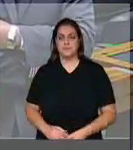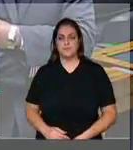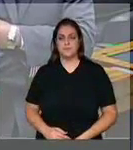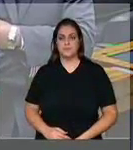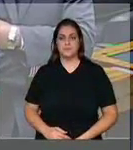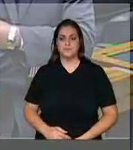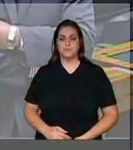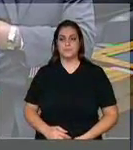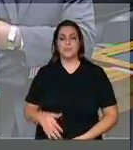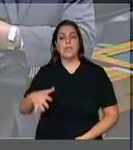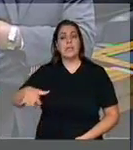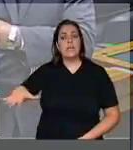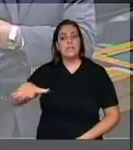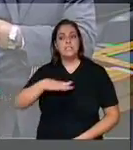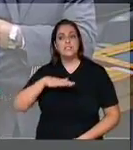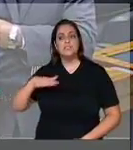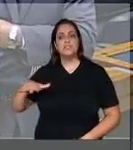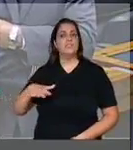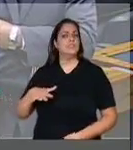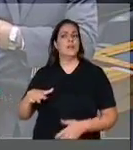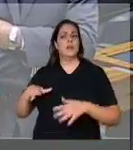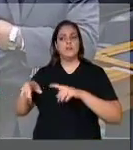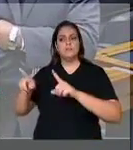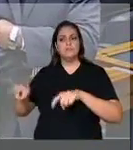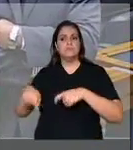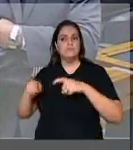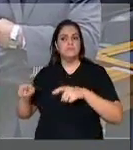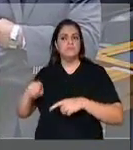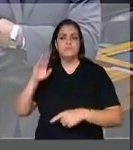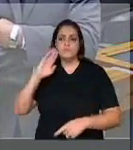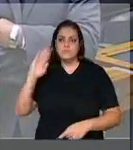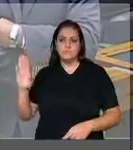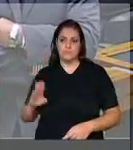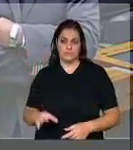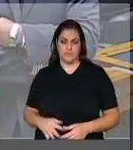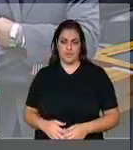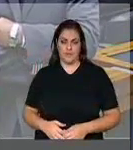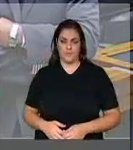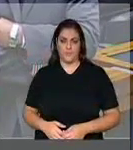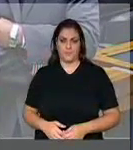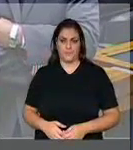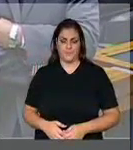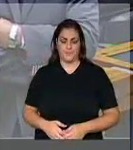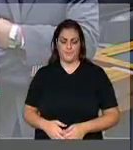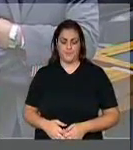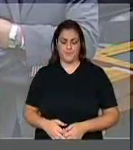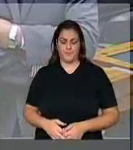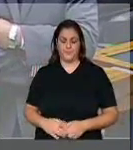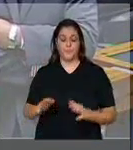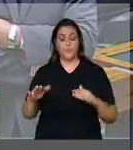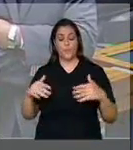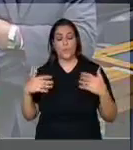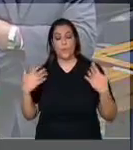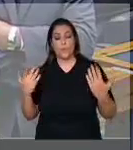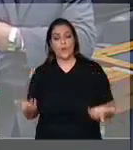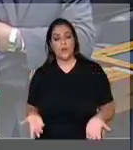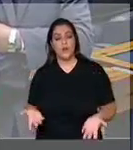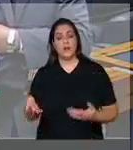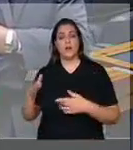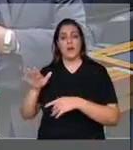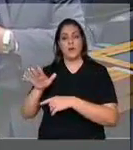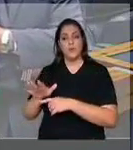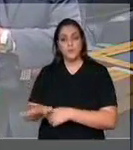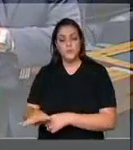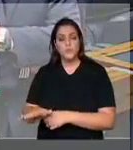Conclui. Produção de alho. Então, quando nós investimos, levamos recursos para essas comunidades,